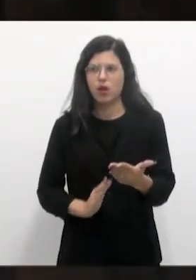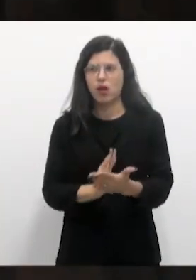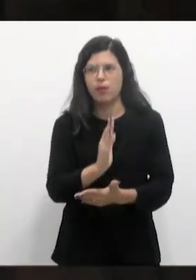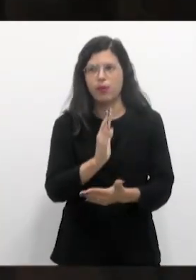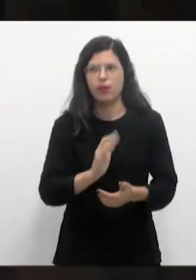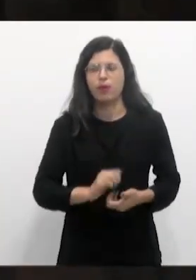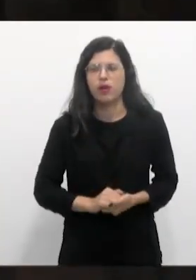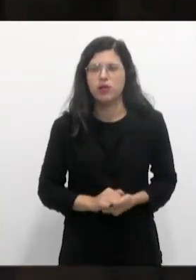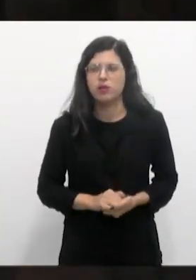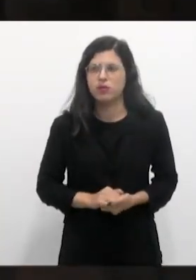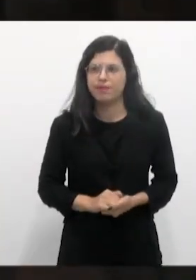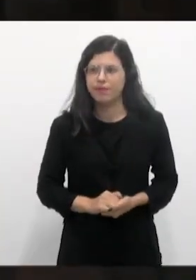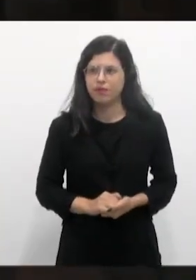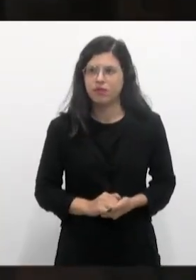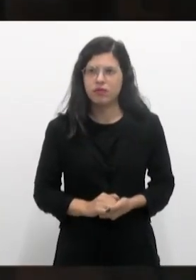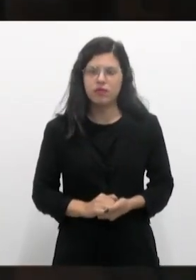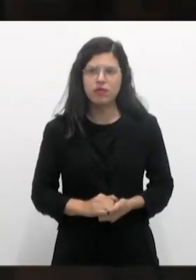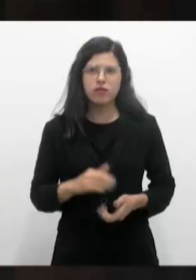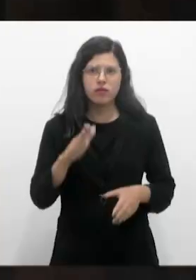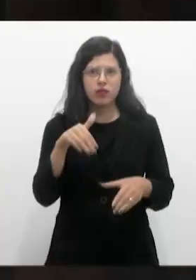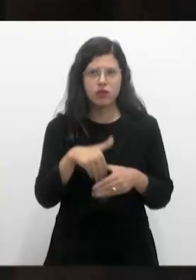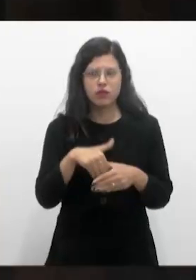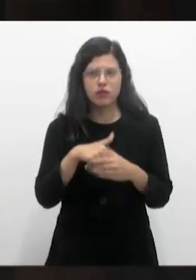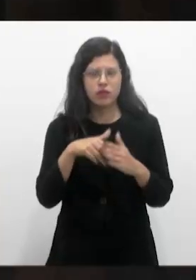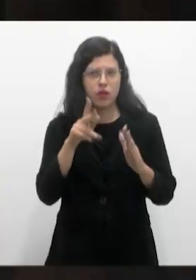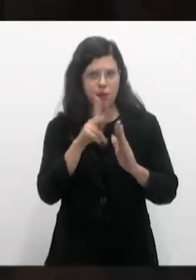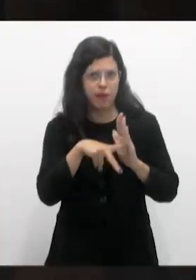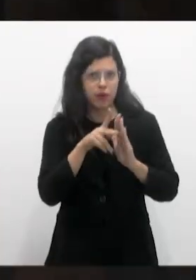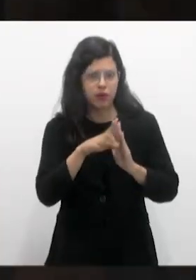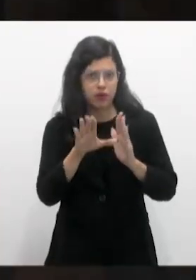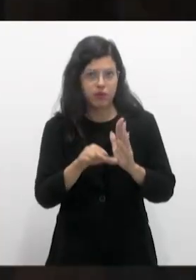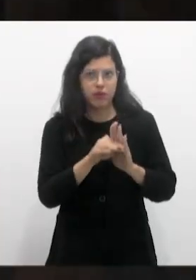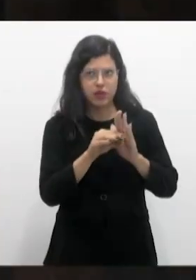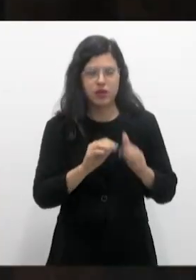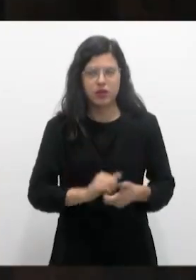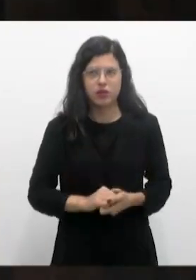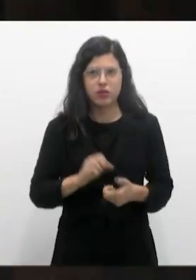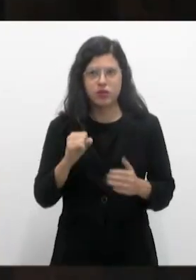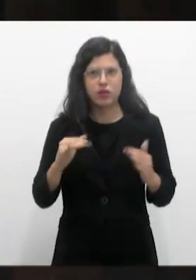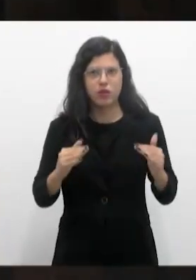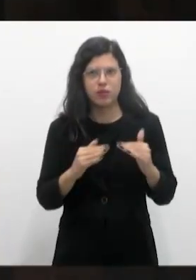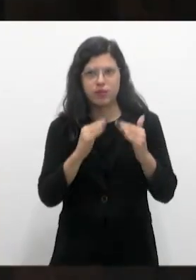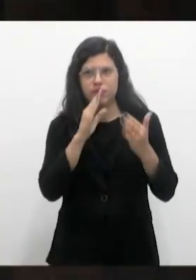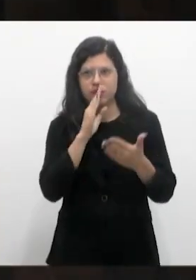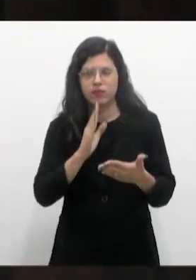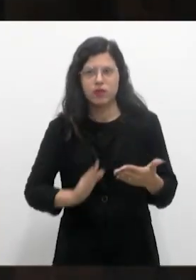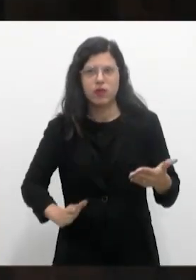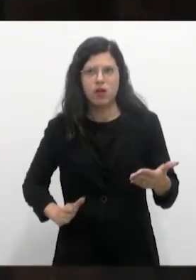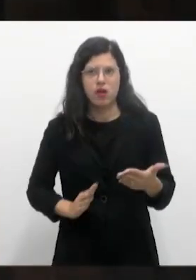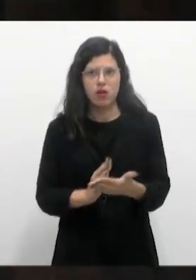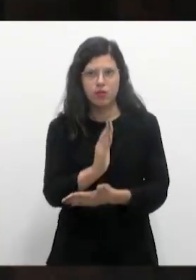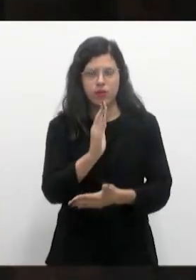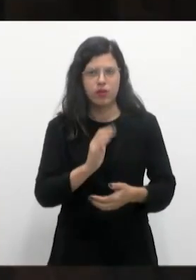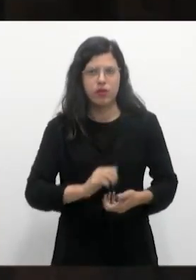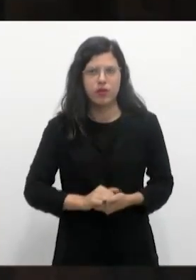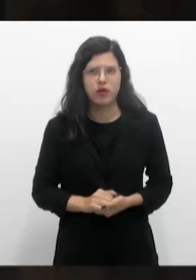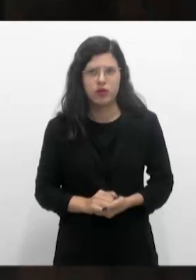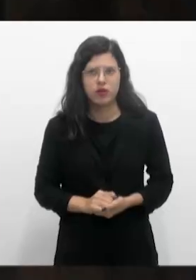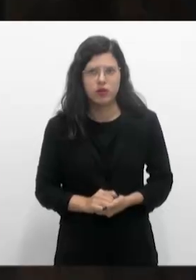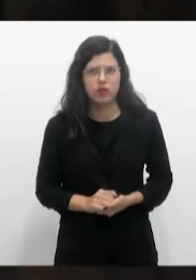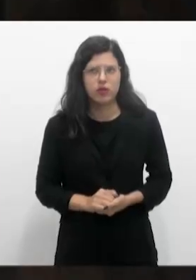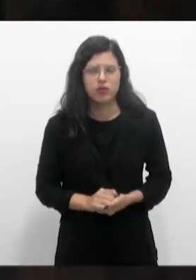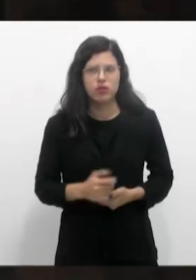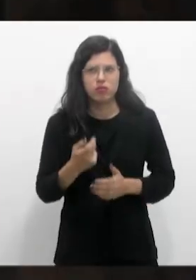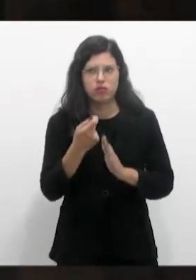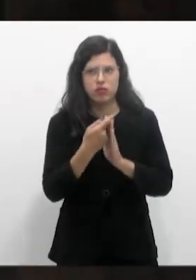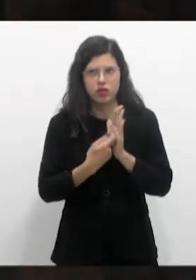estão. Aprovado. Em votação, o projeto assim emendado. Os senhores que aprovam permaneçam como estão. Aprovada